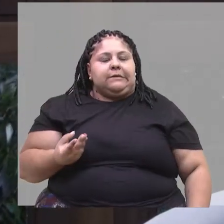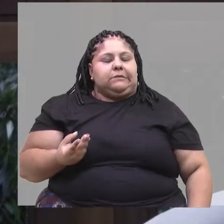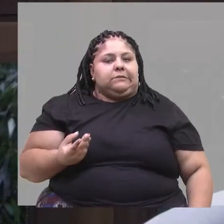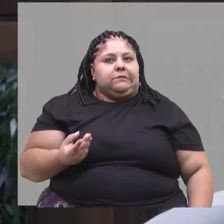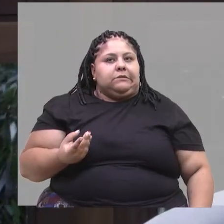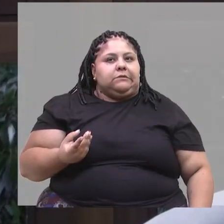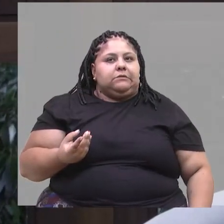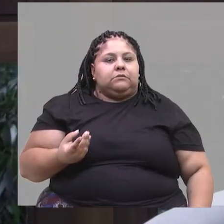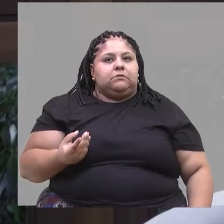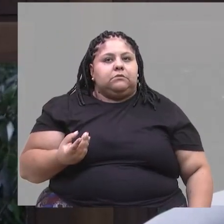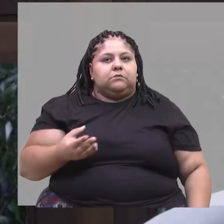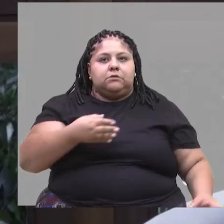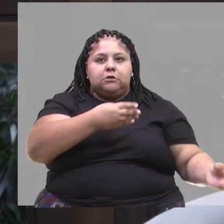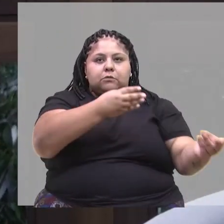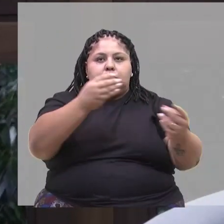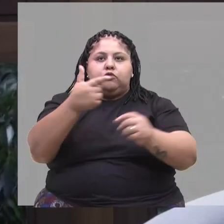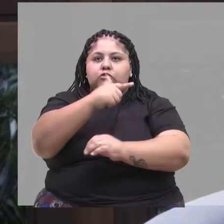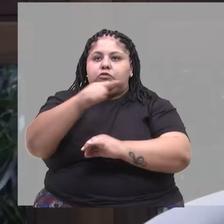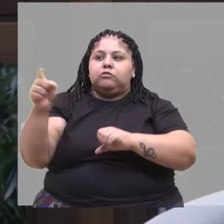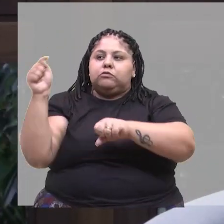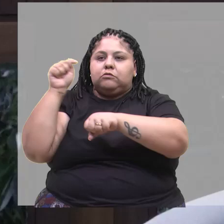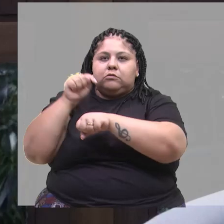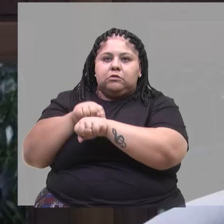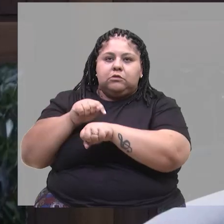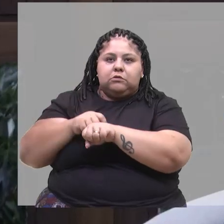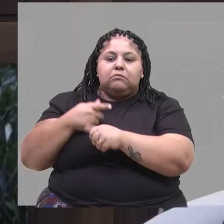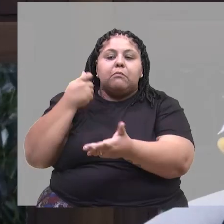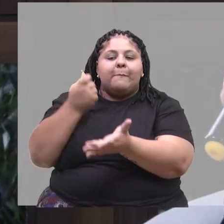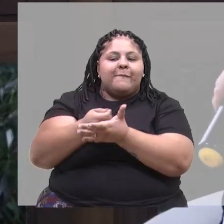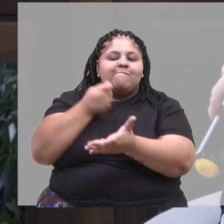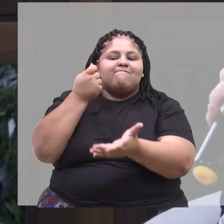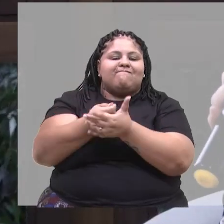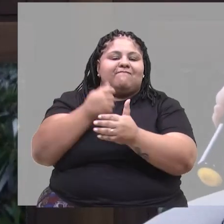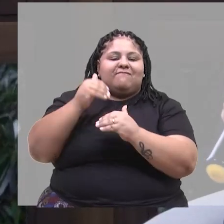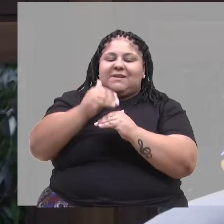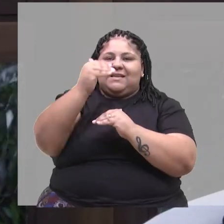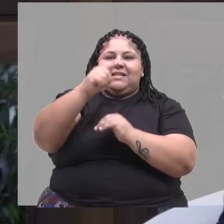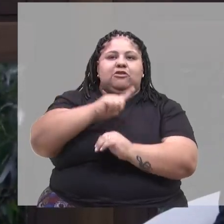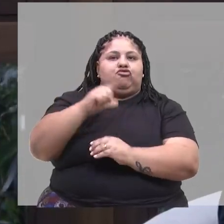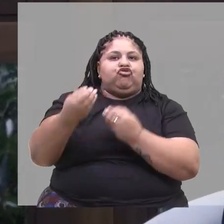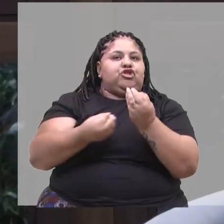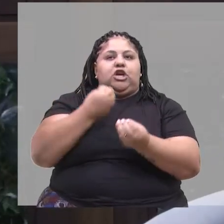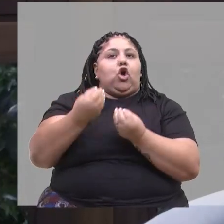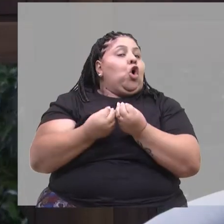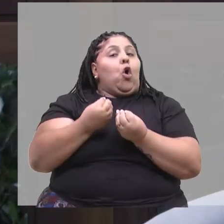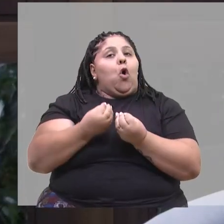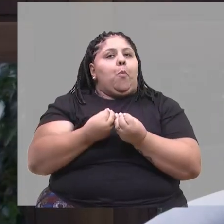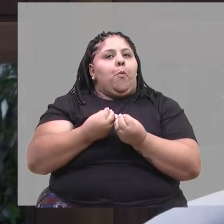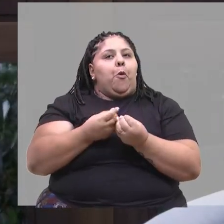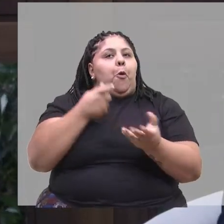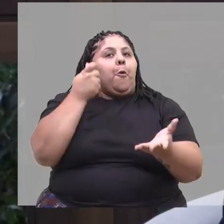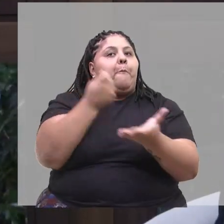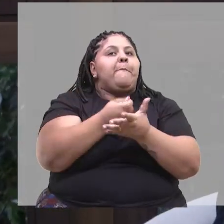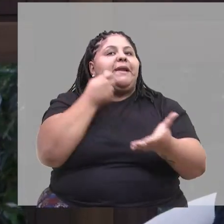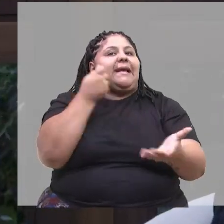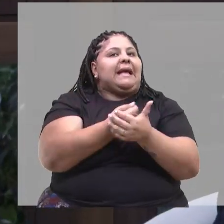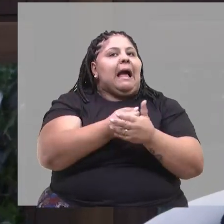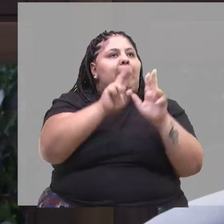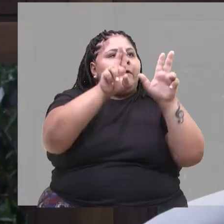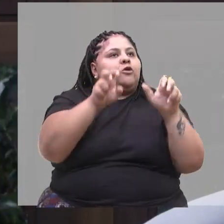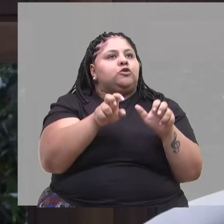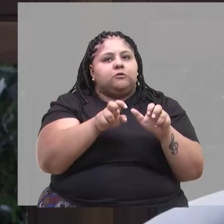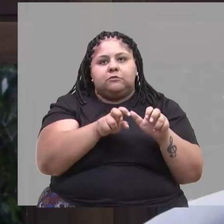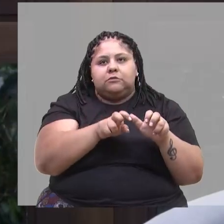isso porque em muitos outros momentos da minha vida, de repente, eu devesse ter brigado muito mais e eu não tinha condições naquele momento, ou